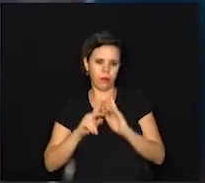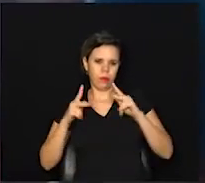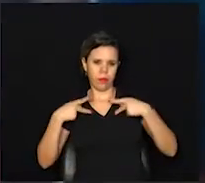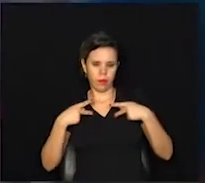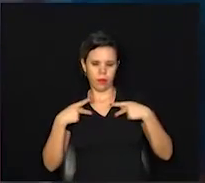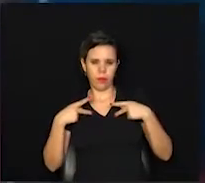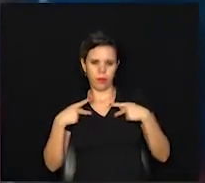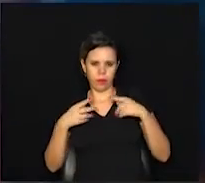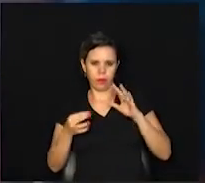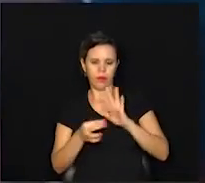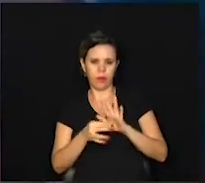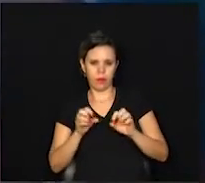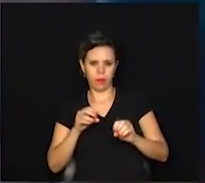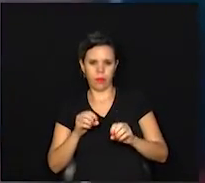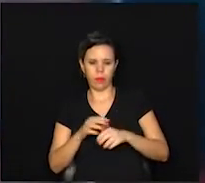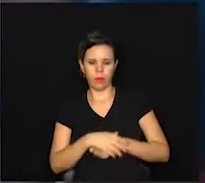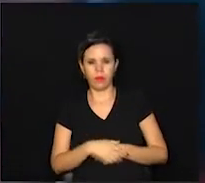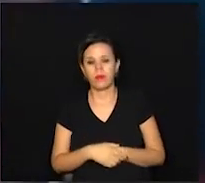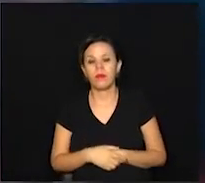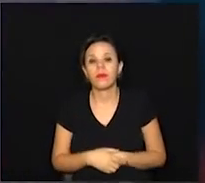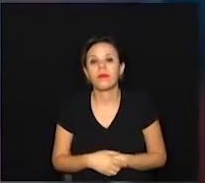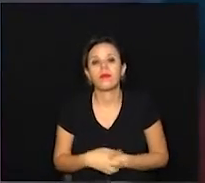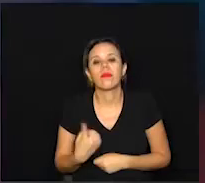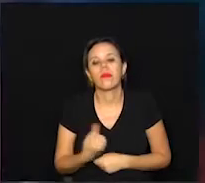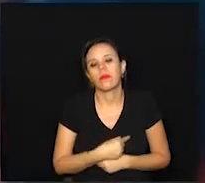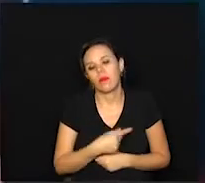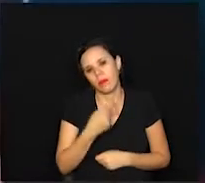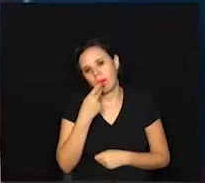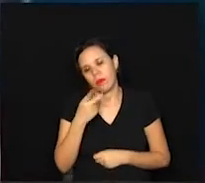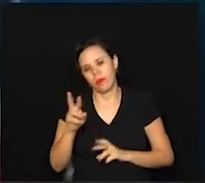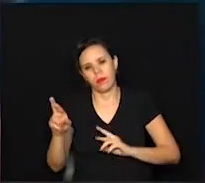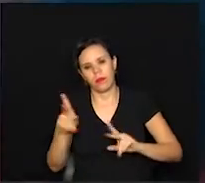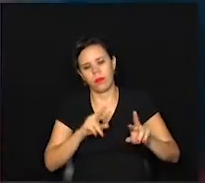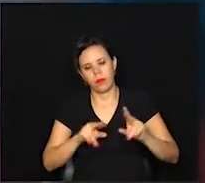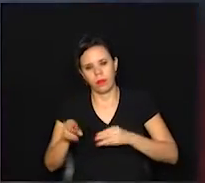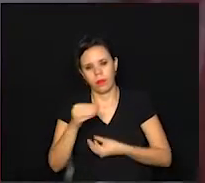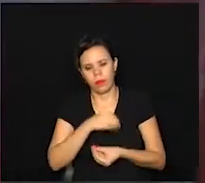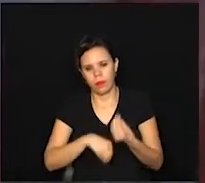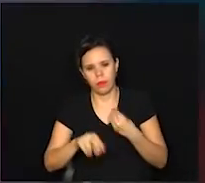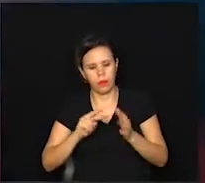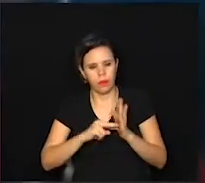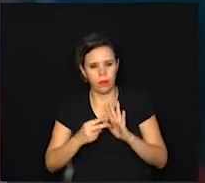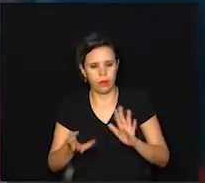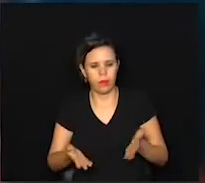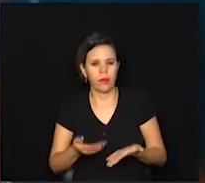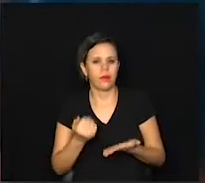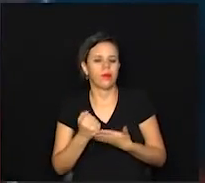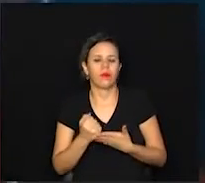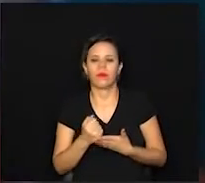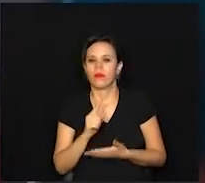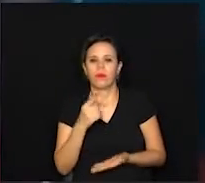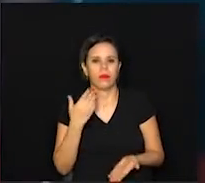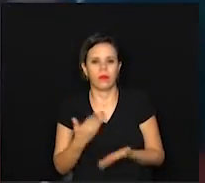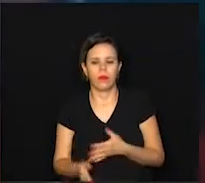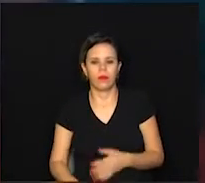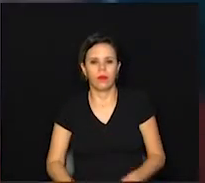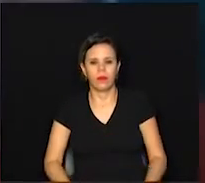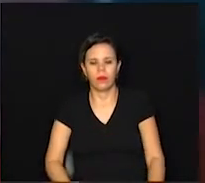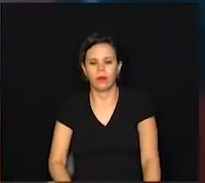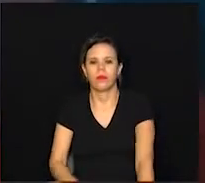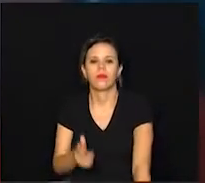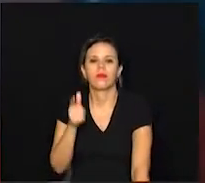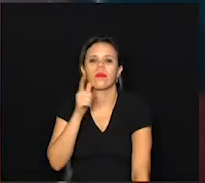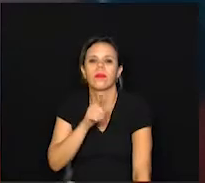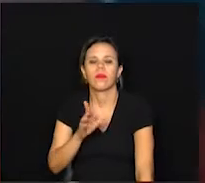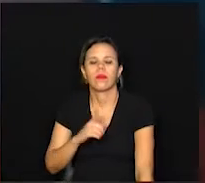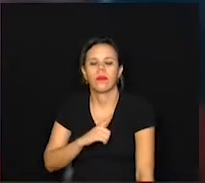ponto de vista da educação. Então, quando a gente fala dessa transversalidade, significa, inclusive, não perder de vista as conquistas que